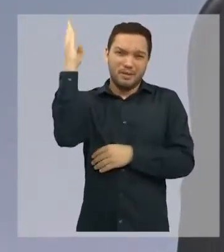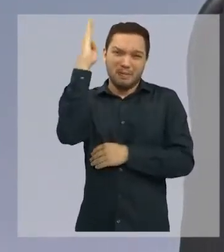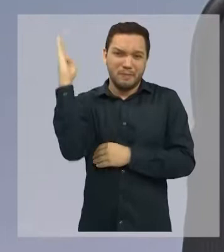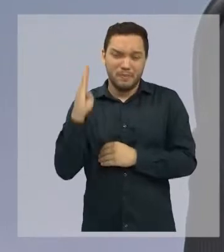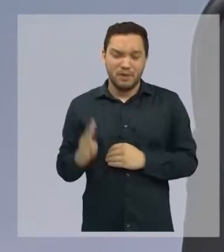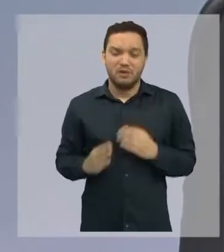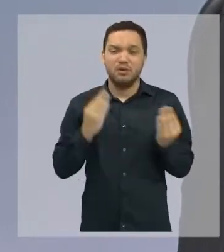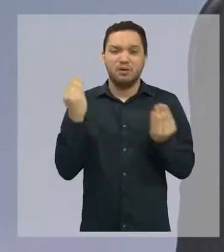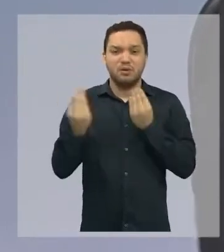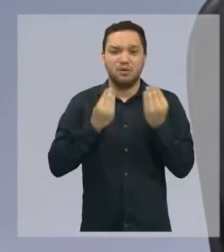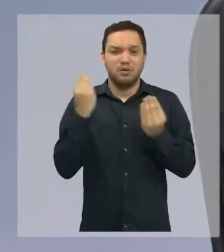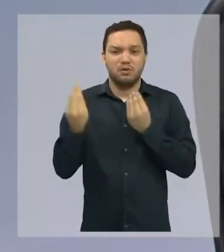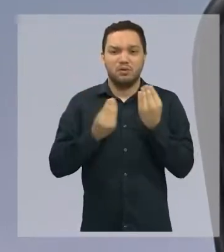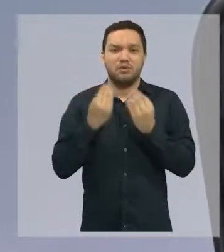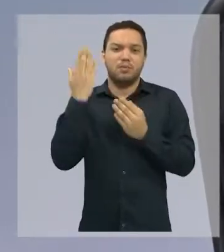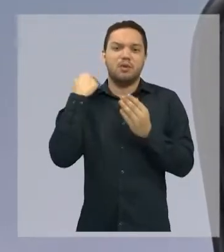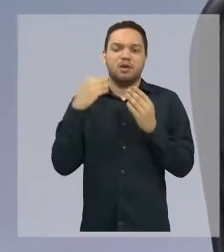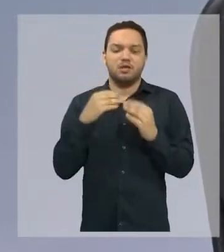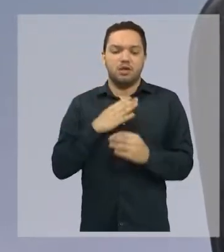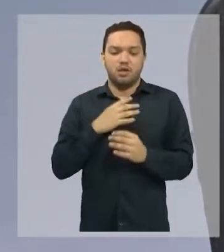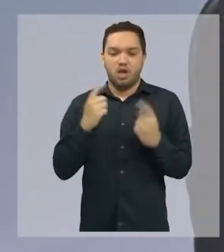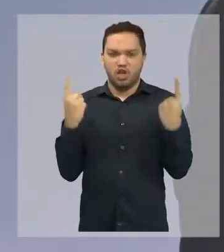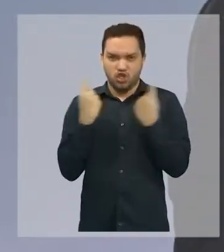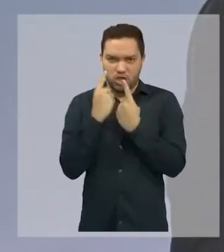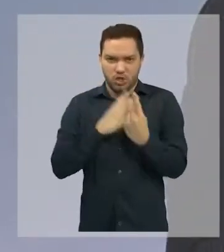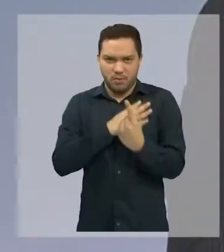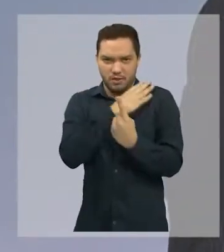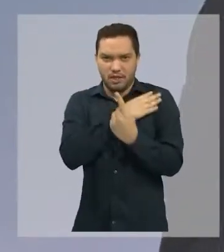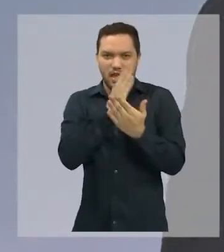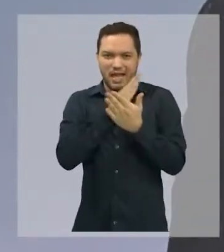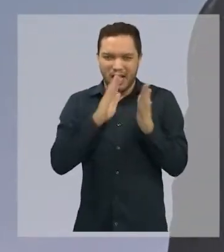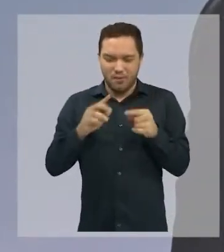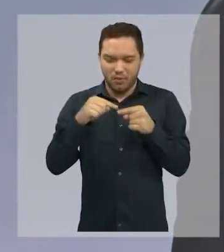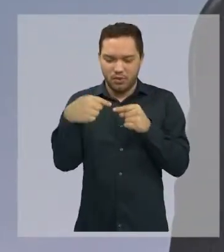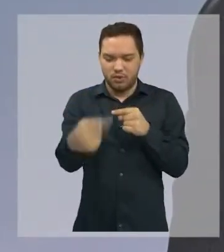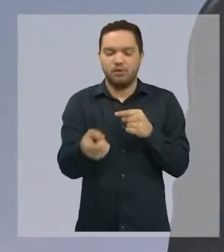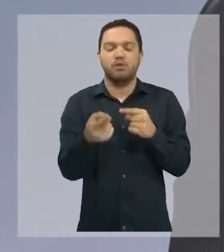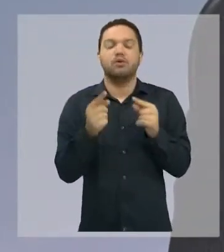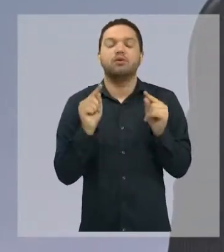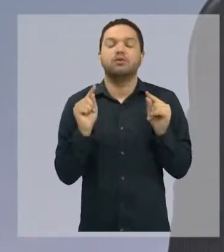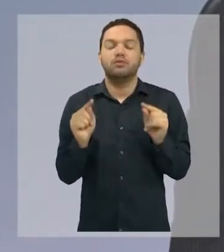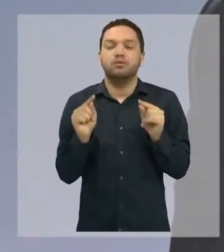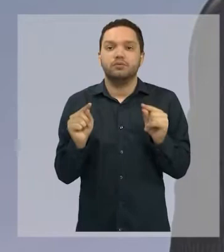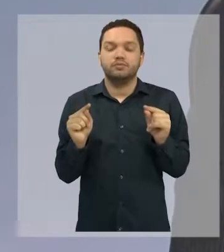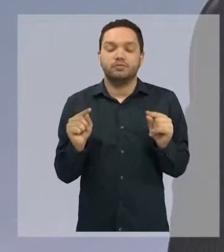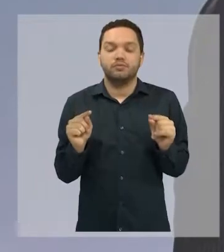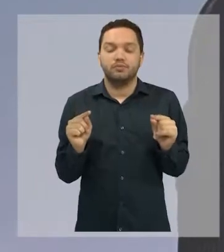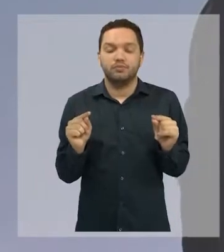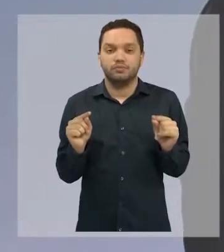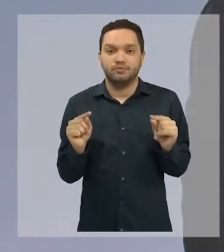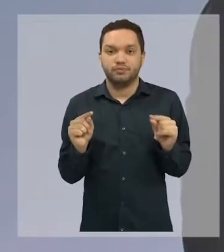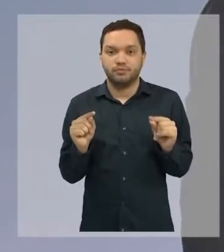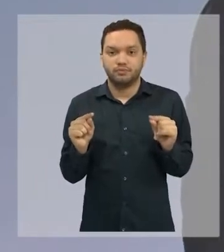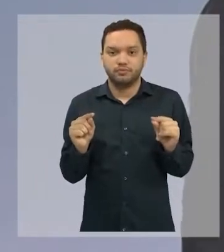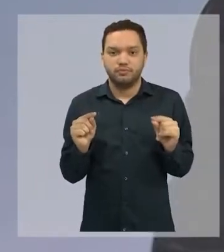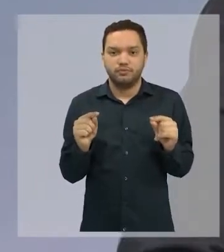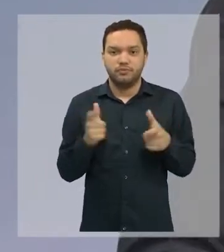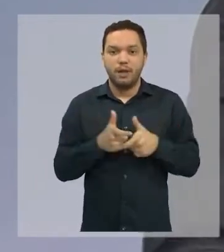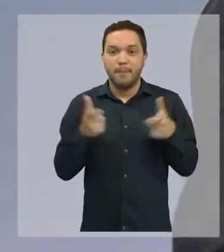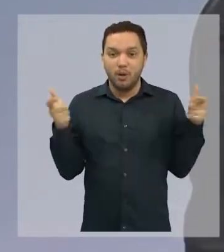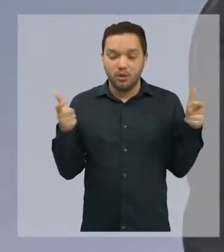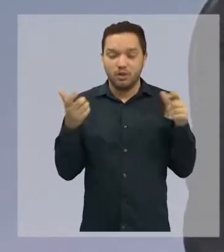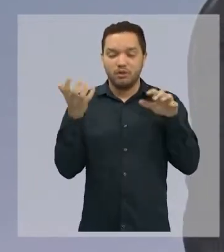Rui? Desde o fim da ditadura militar, se fazia, Arnaldo, o Estado, a